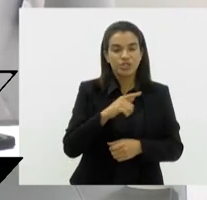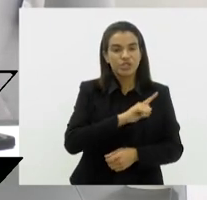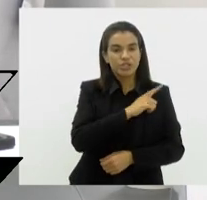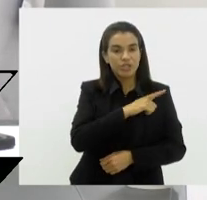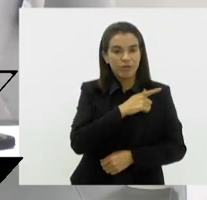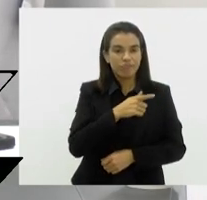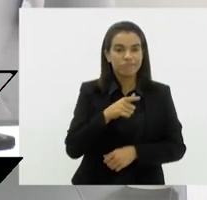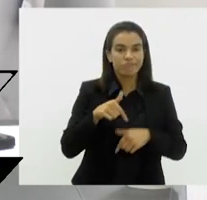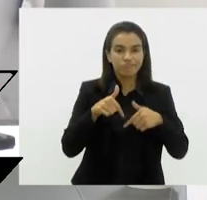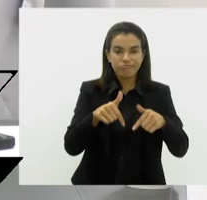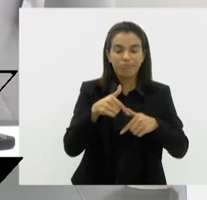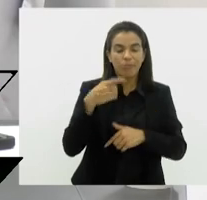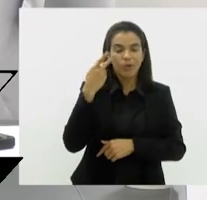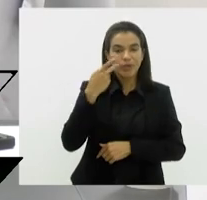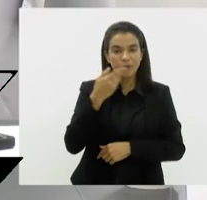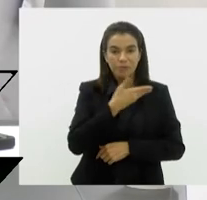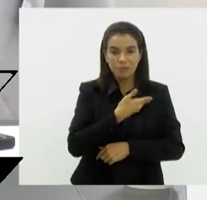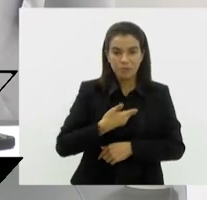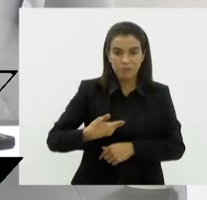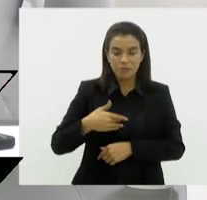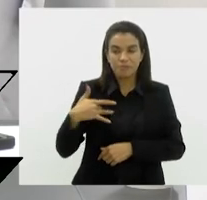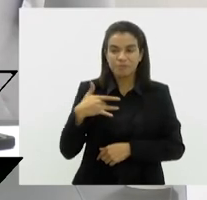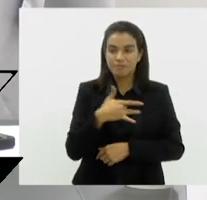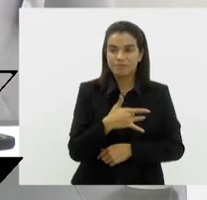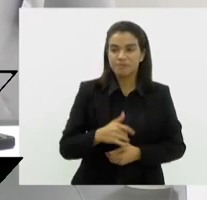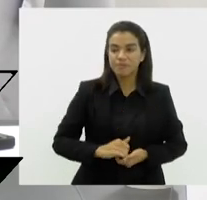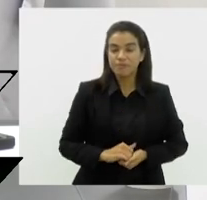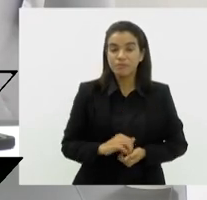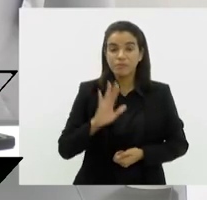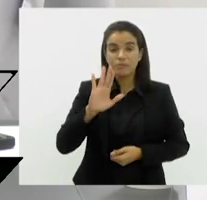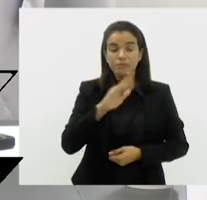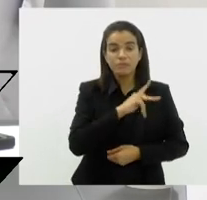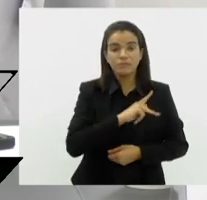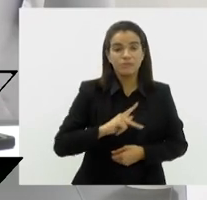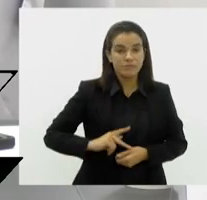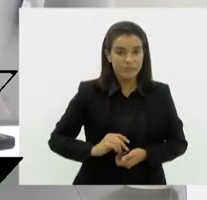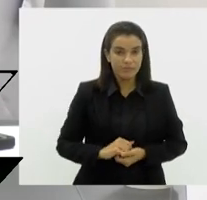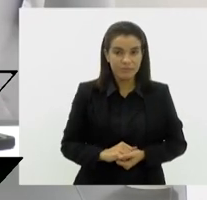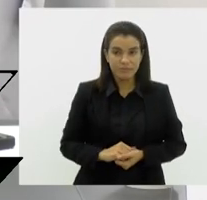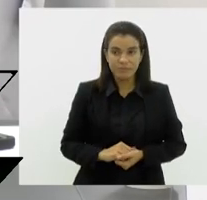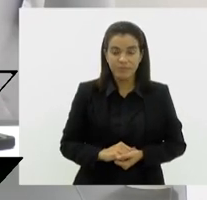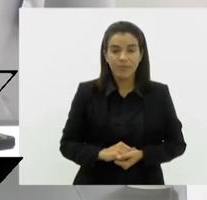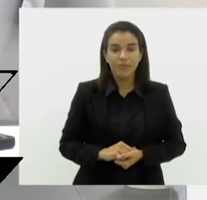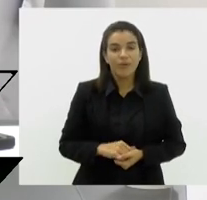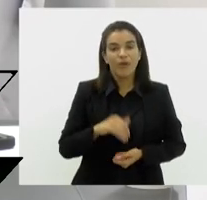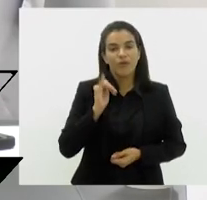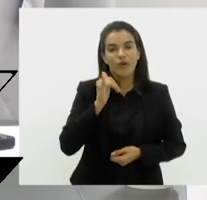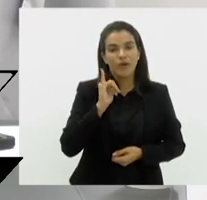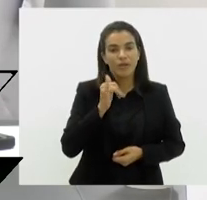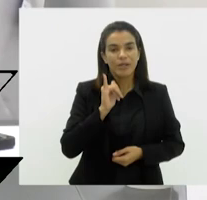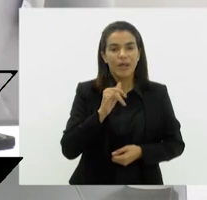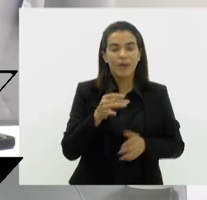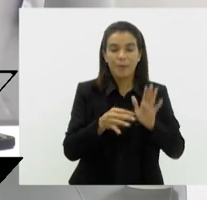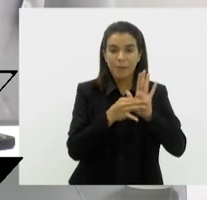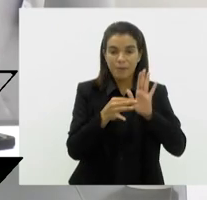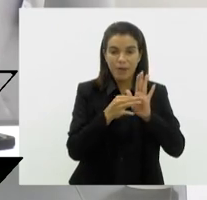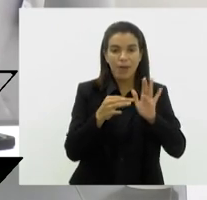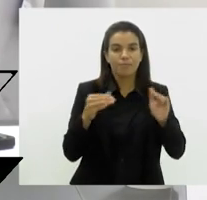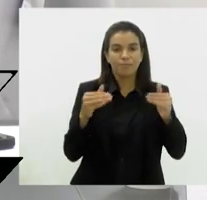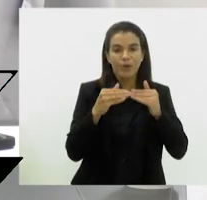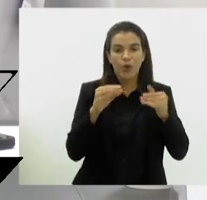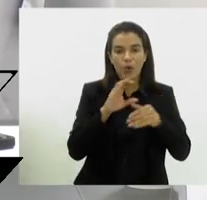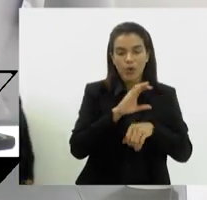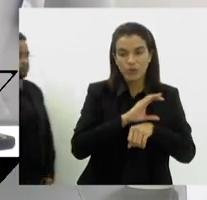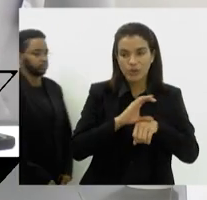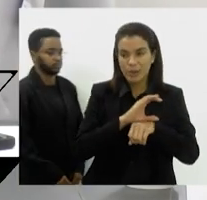associada na execução de políticas públicas de saúde. Presidente. Eu vou cantar o parecer. O parecer é pela constitucionalidade